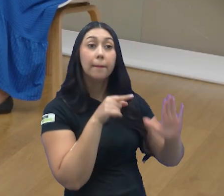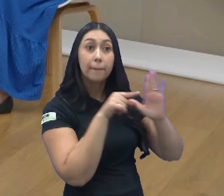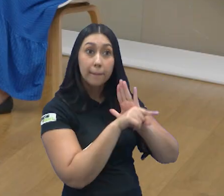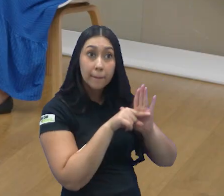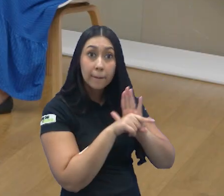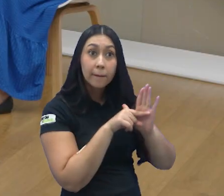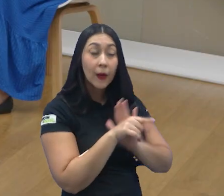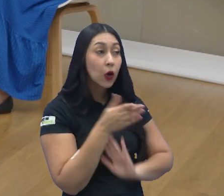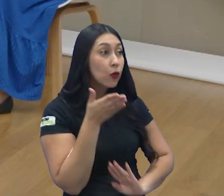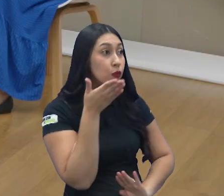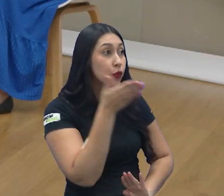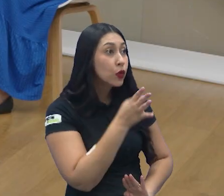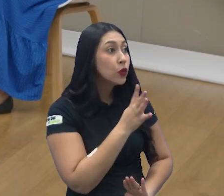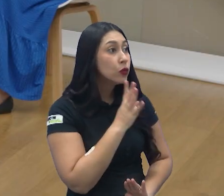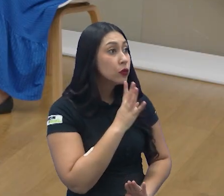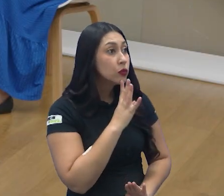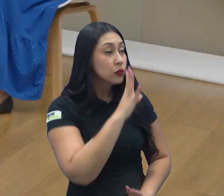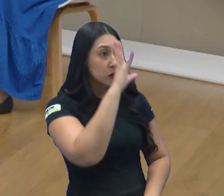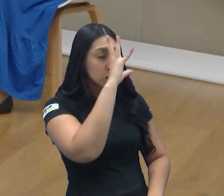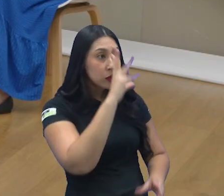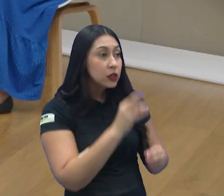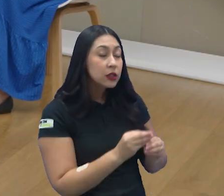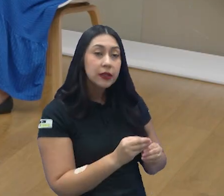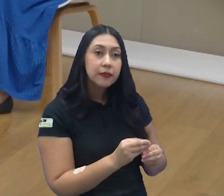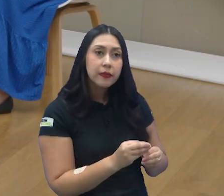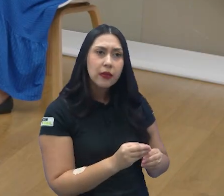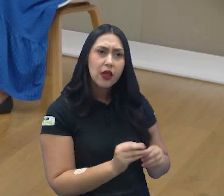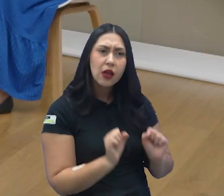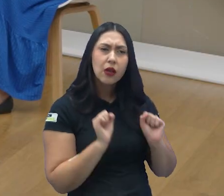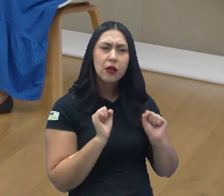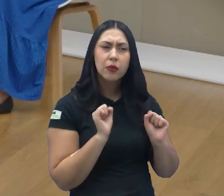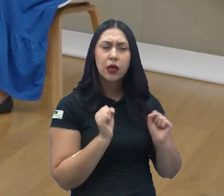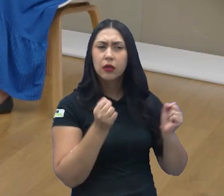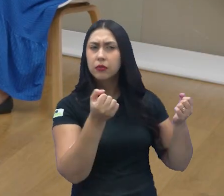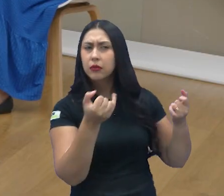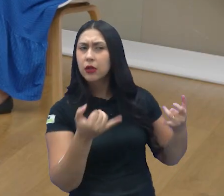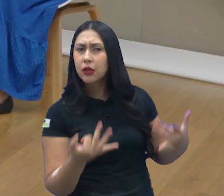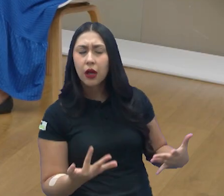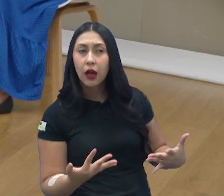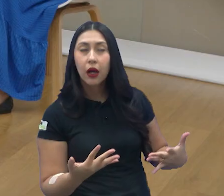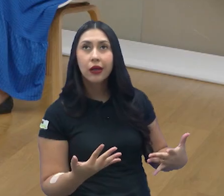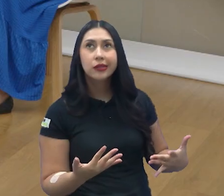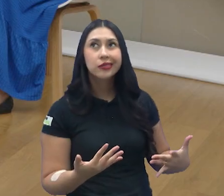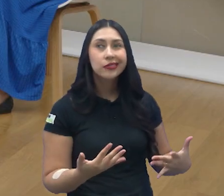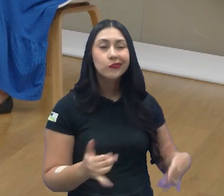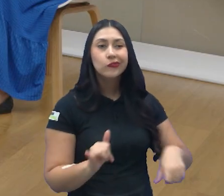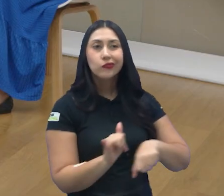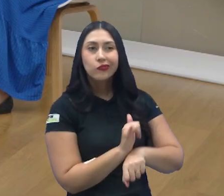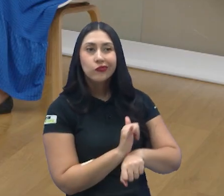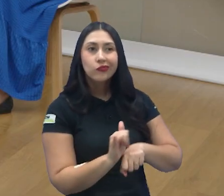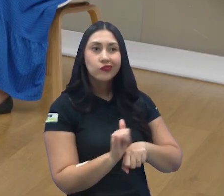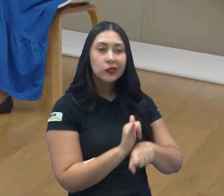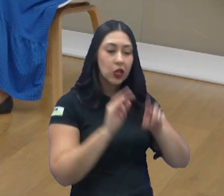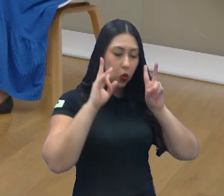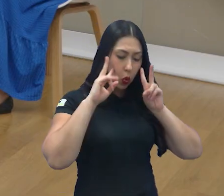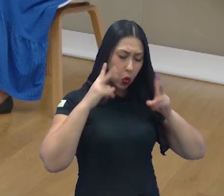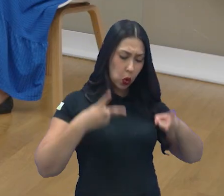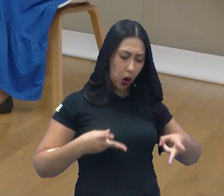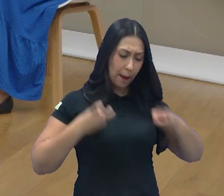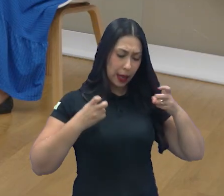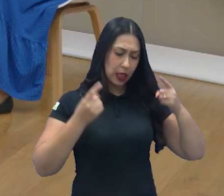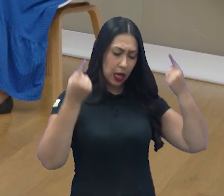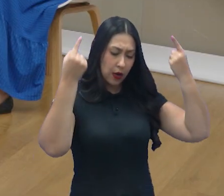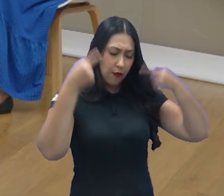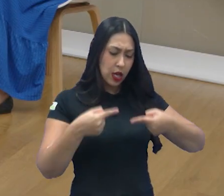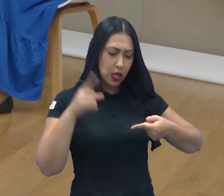quis entender qual que é o temperamento dela. A gente pode falar que é uma maneira da gente reconhecer os nossos desafios e aí